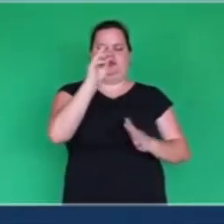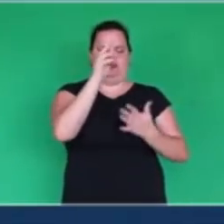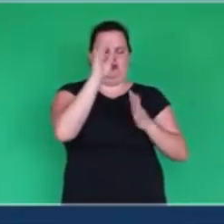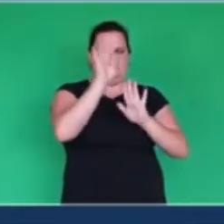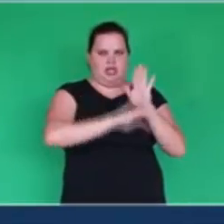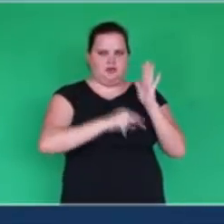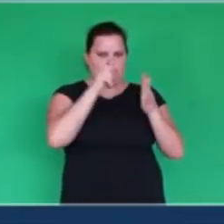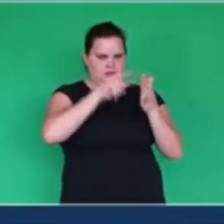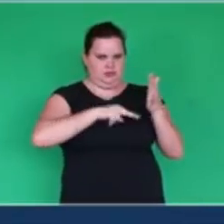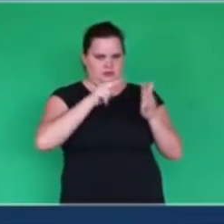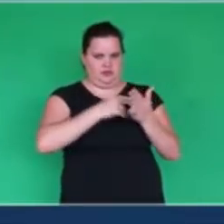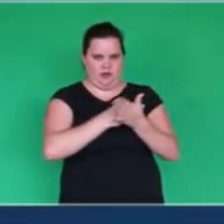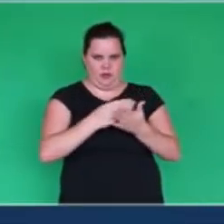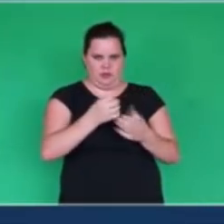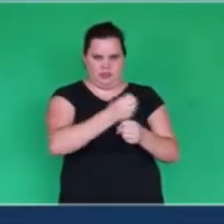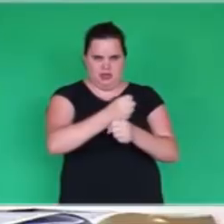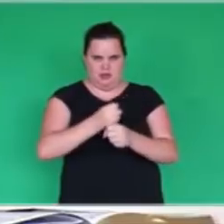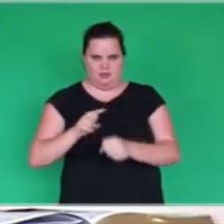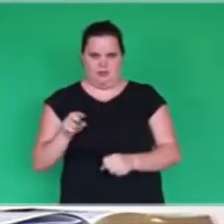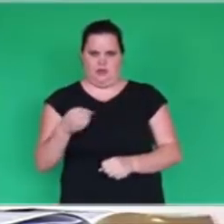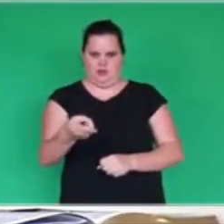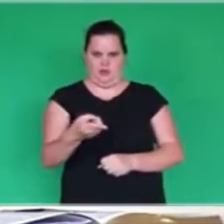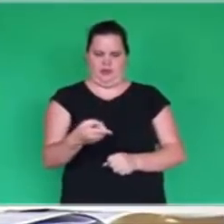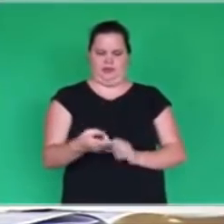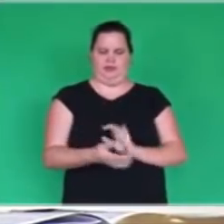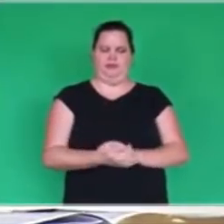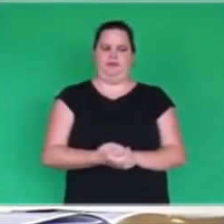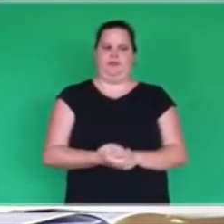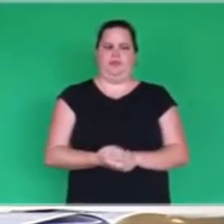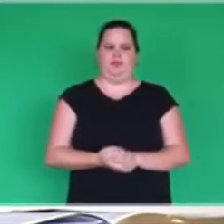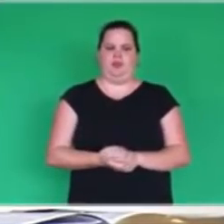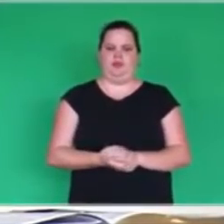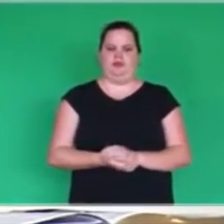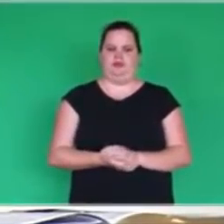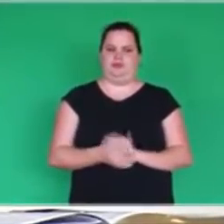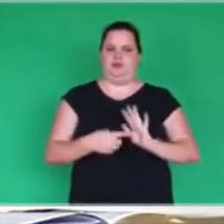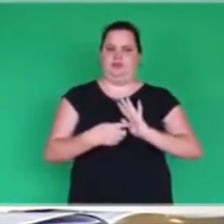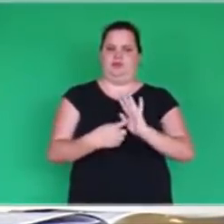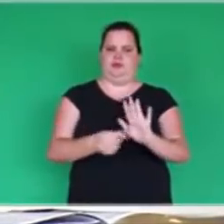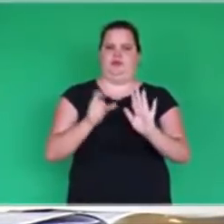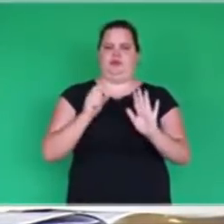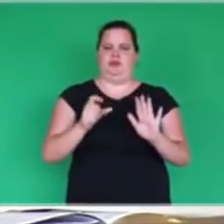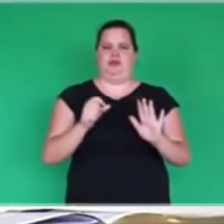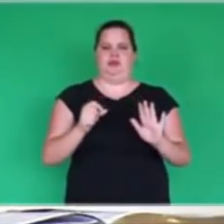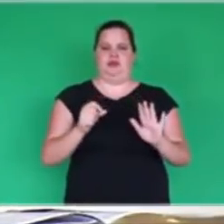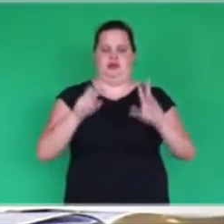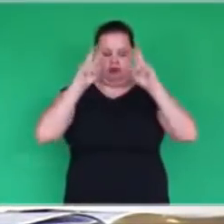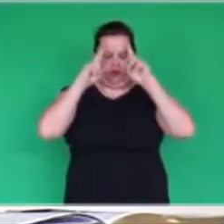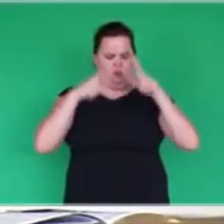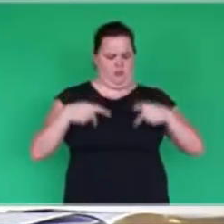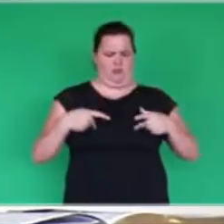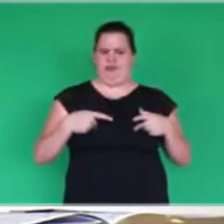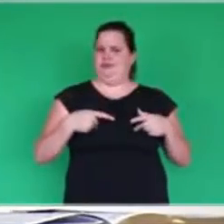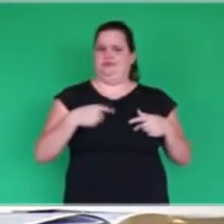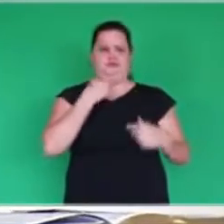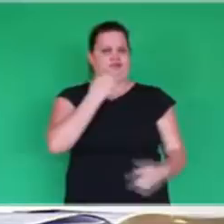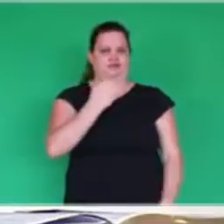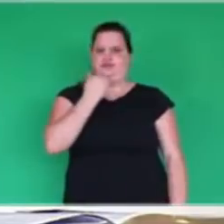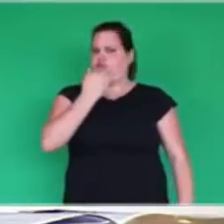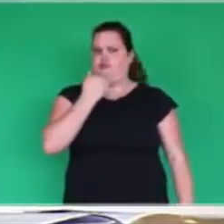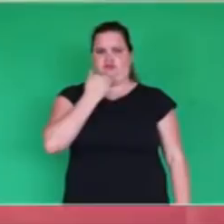milênio. Sobre a carne. O Senhor vai mostrar que carne para nada aproveita. Então vamos